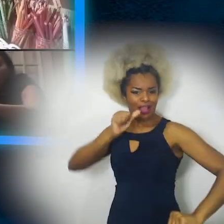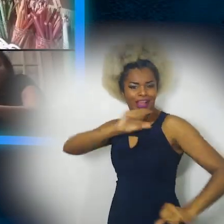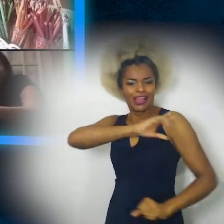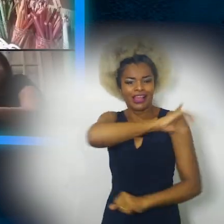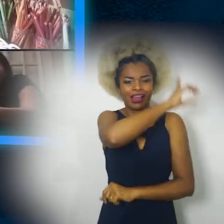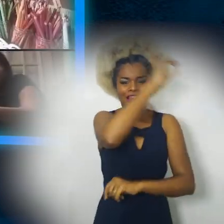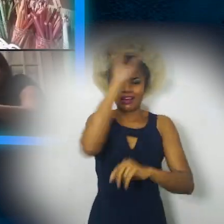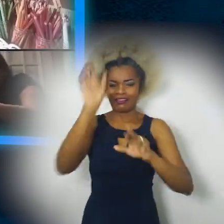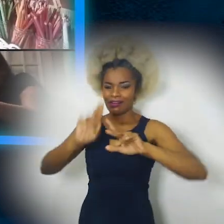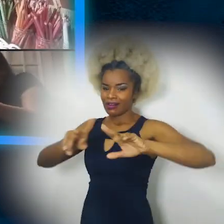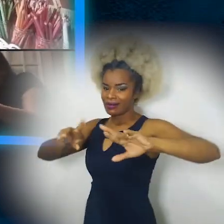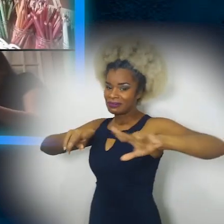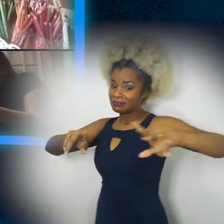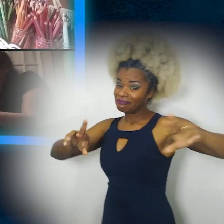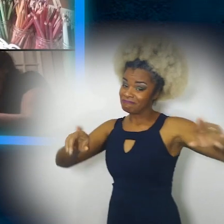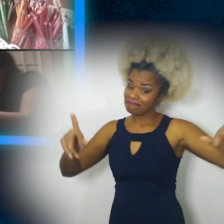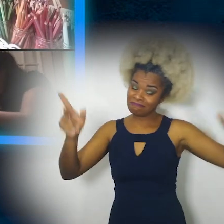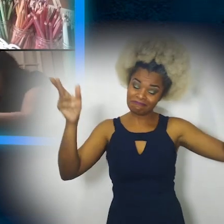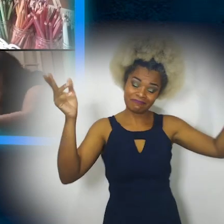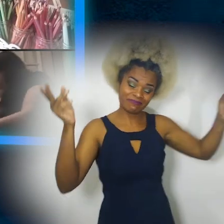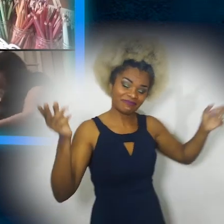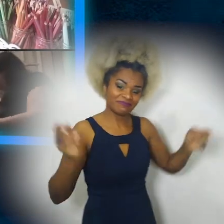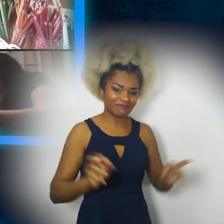hoje um dia